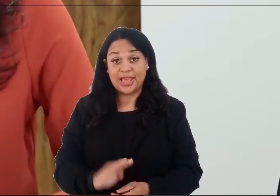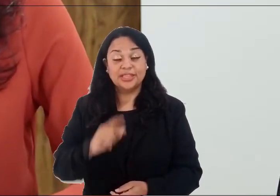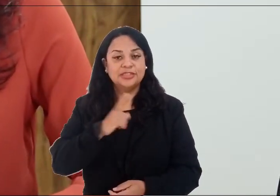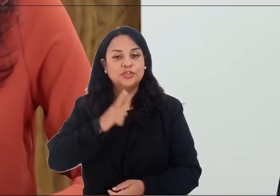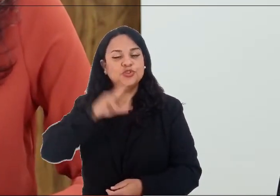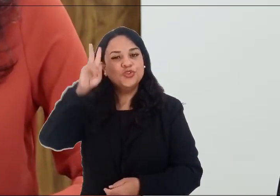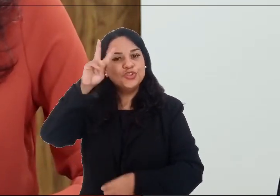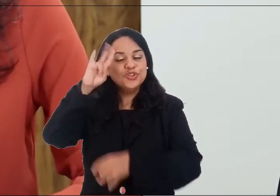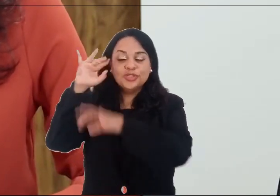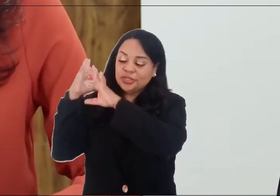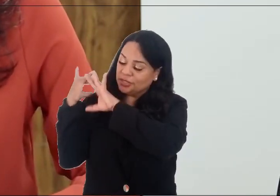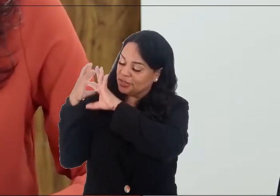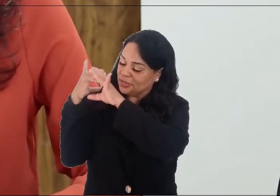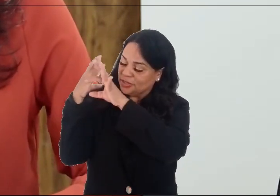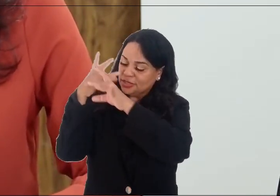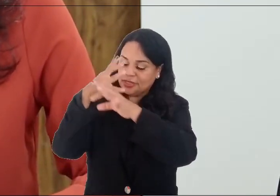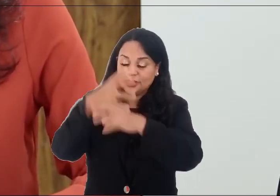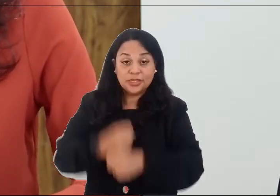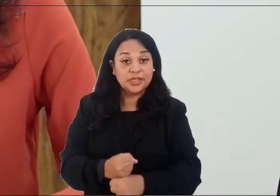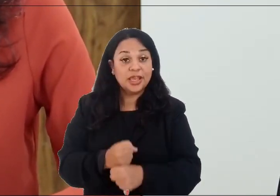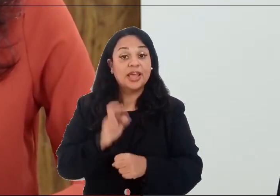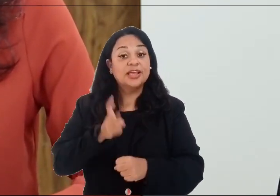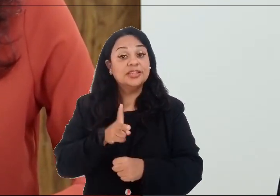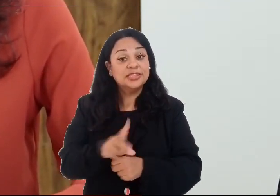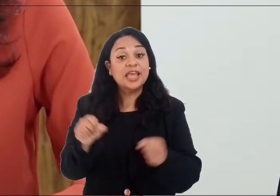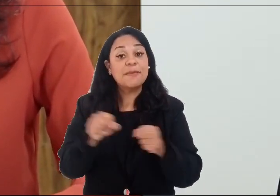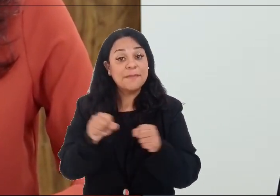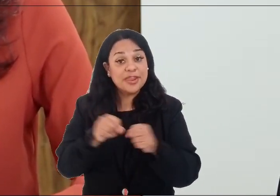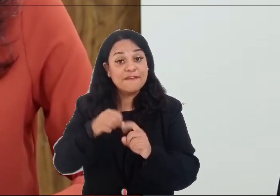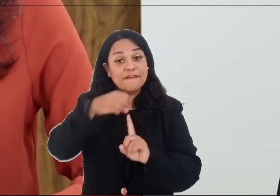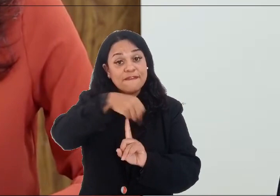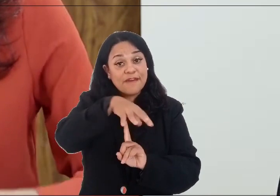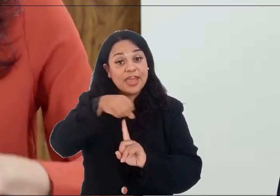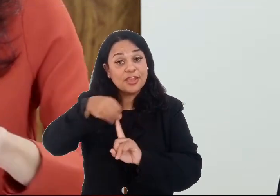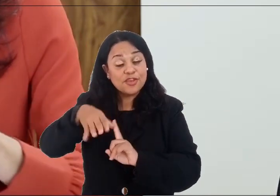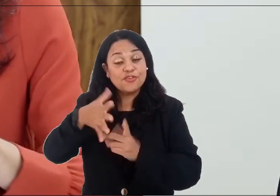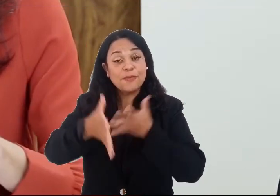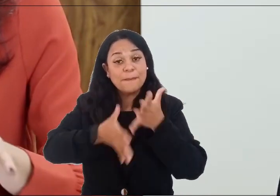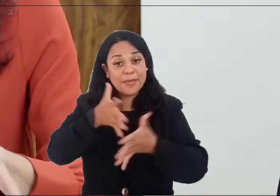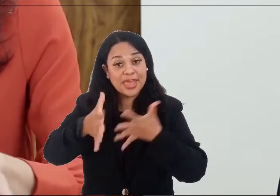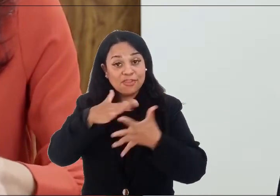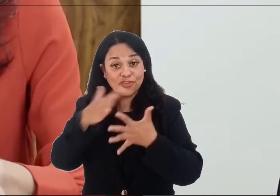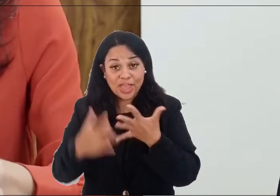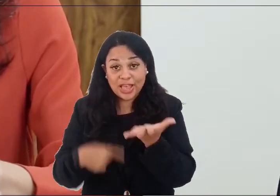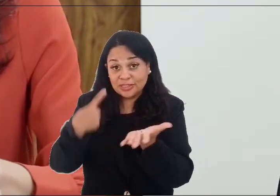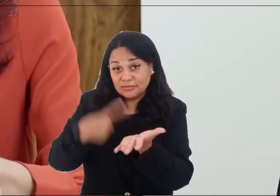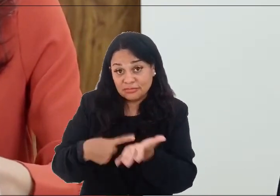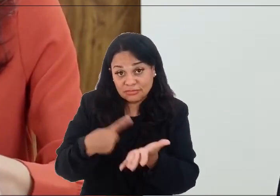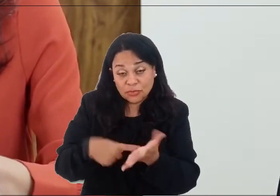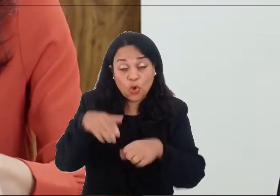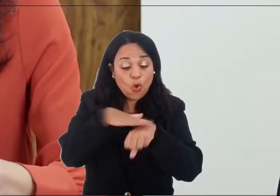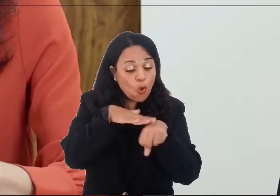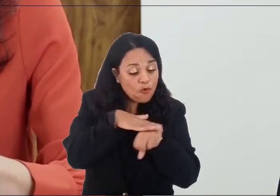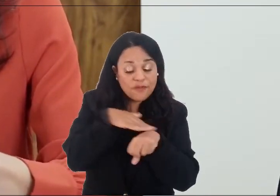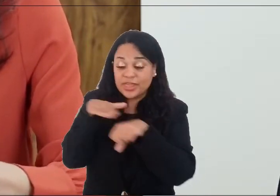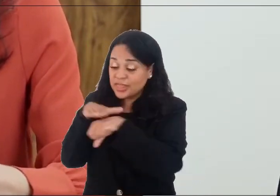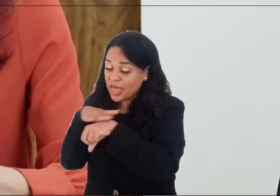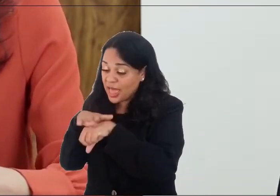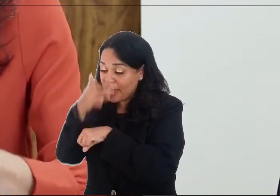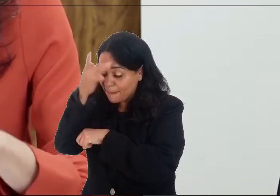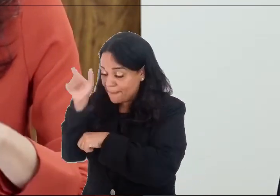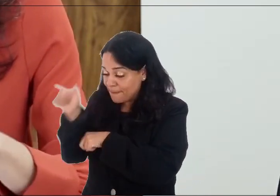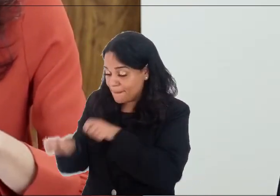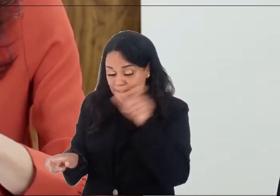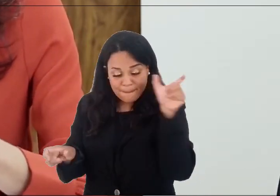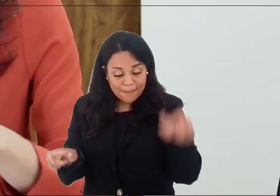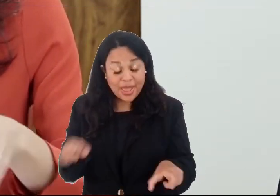um histórico que sempre tratou da conciliação e da mediação. E, por isso, esses são os principais métodos que nós atuamos hoje no